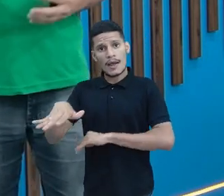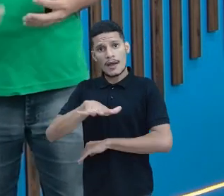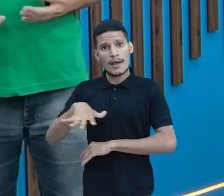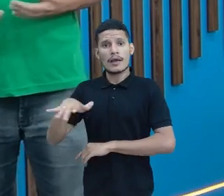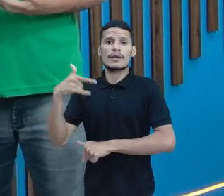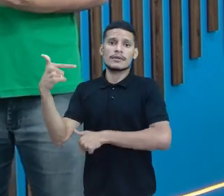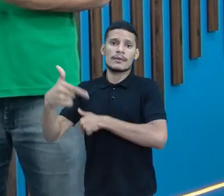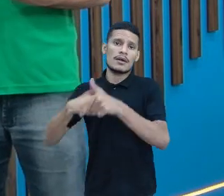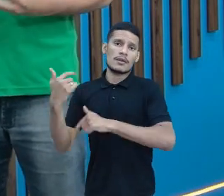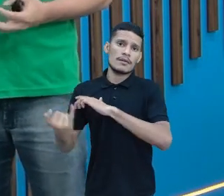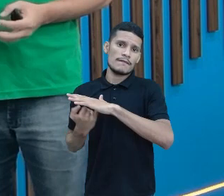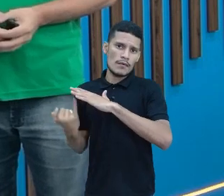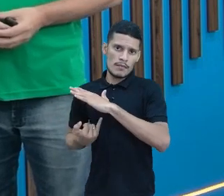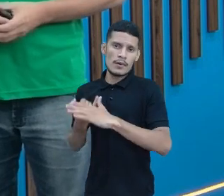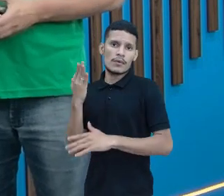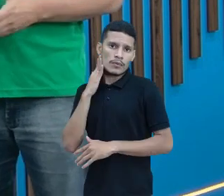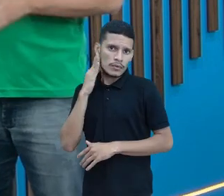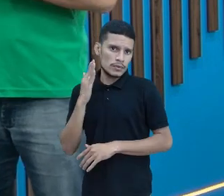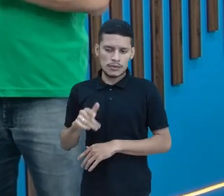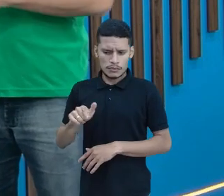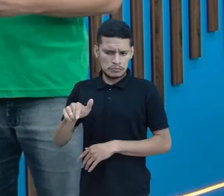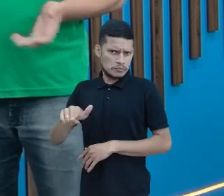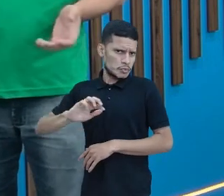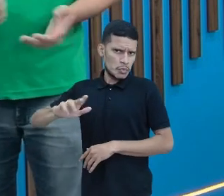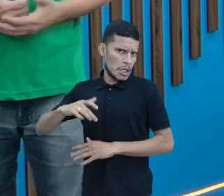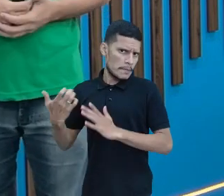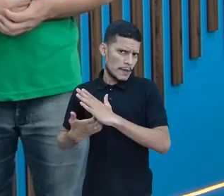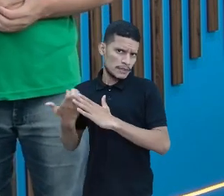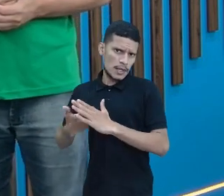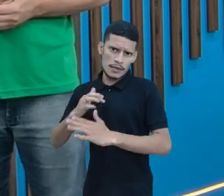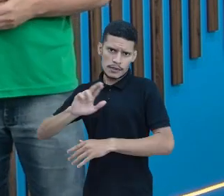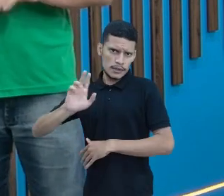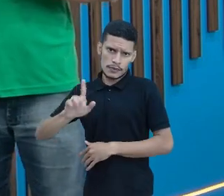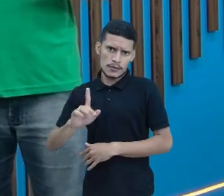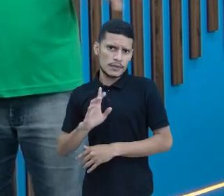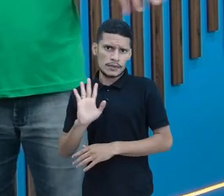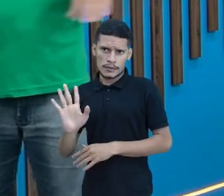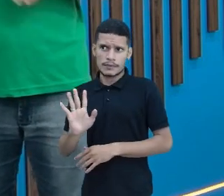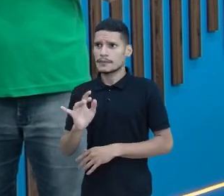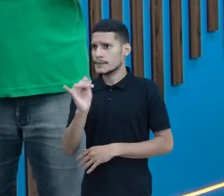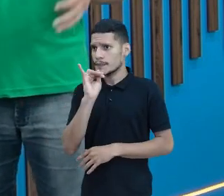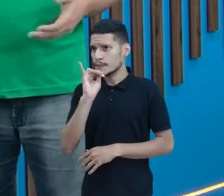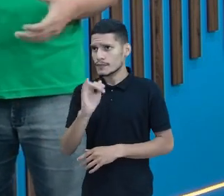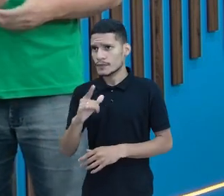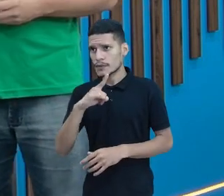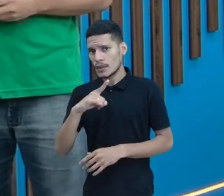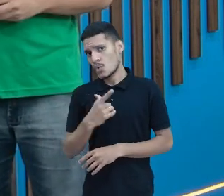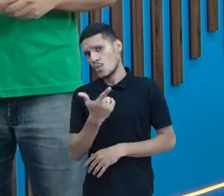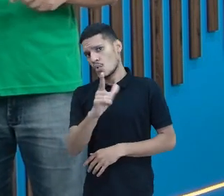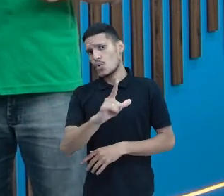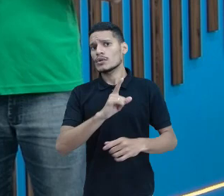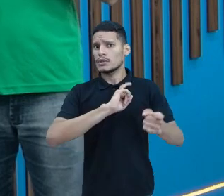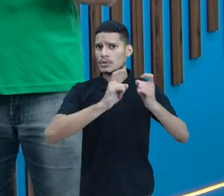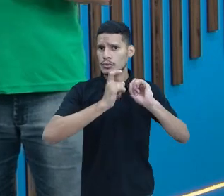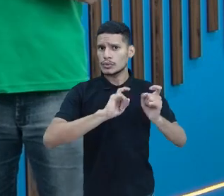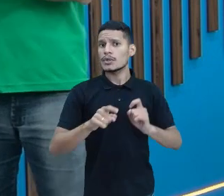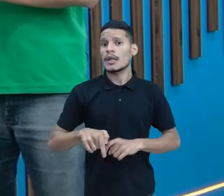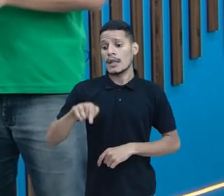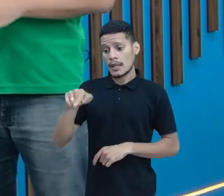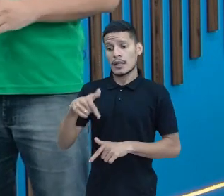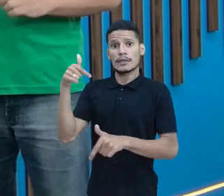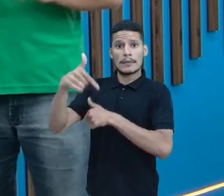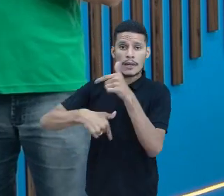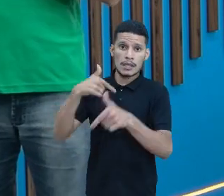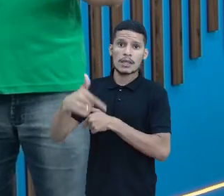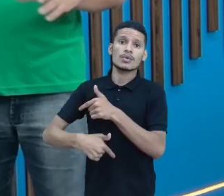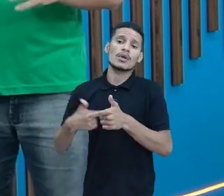do trabalho informal. Ela não vai ser uma empresária por conta disso, por conta de toda uma série de discursos. É uma trabalhadora que está lutando